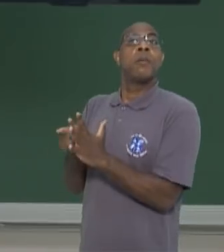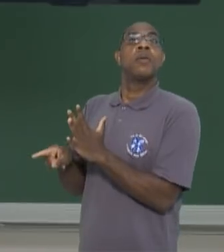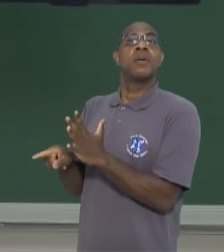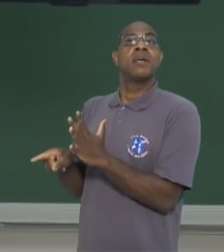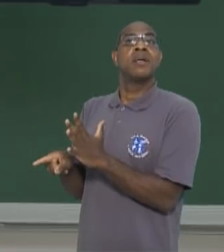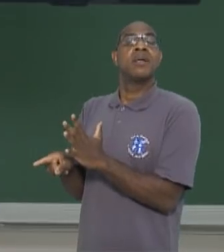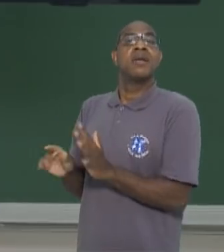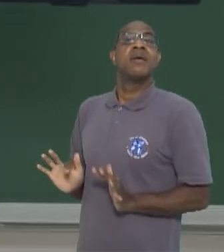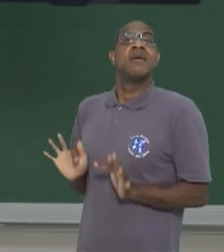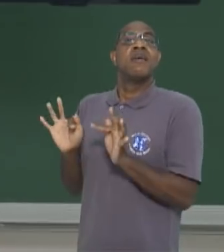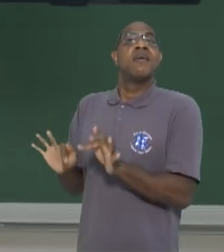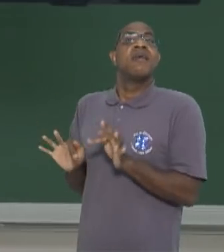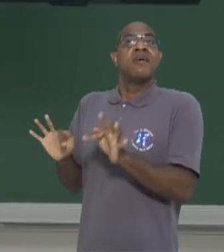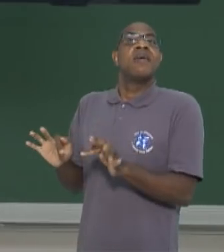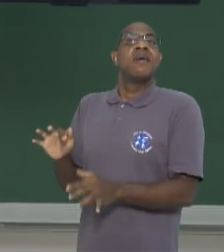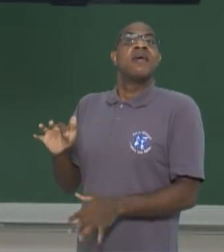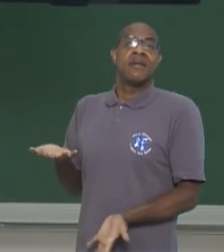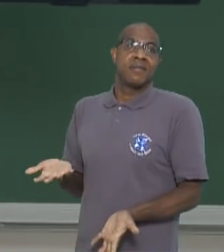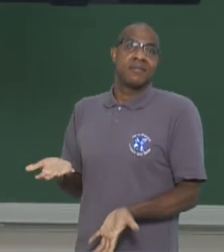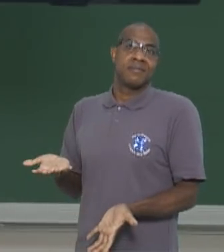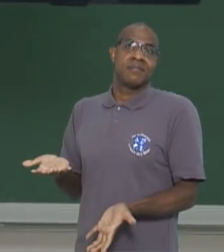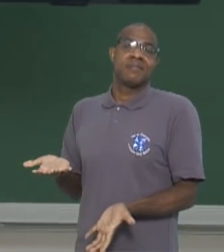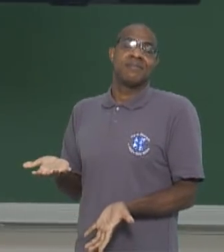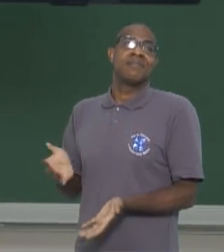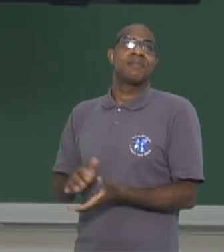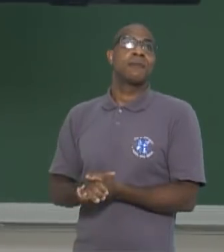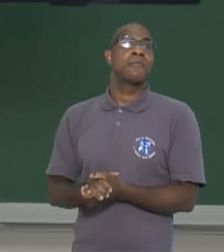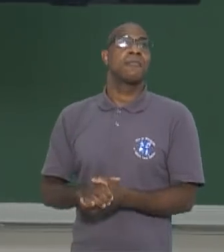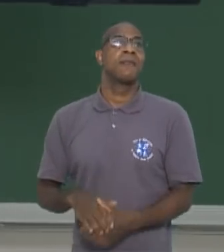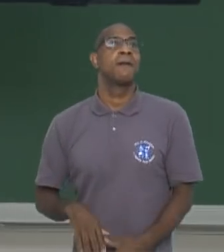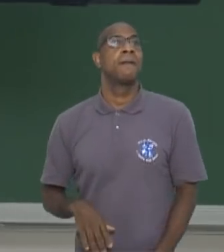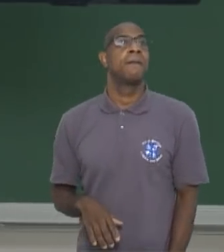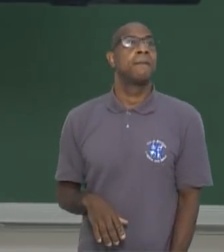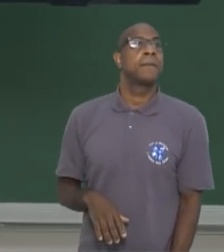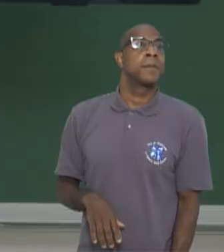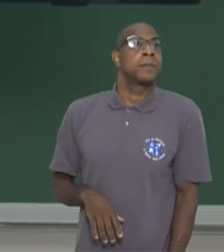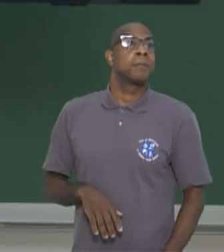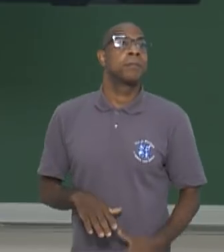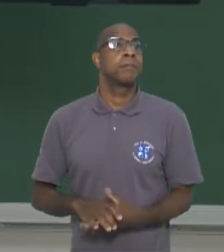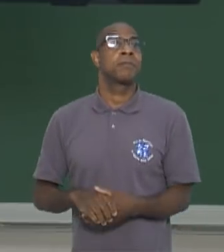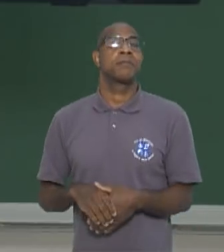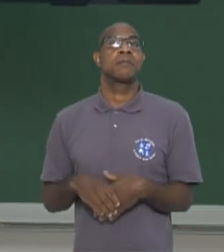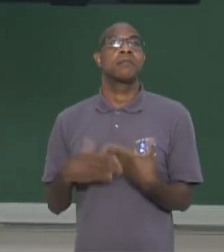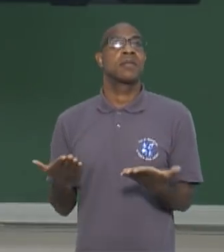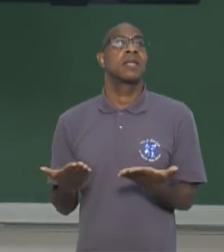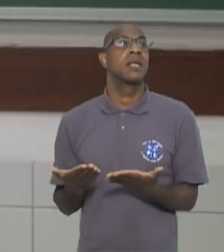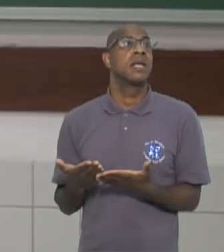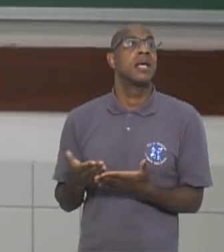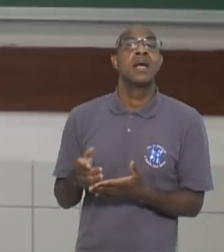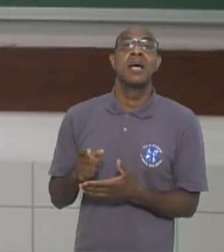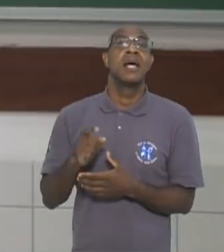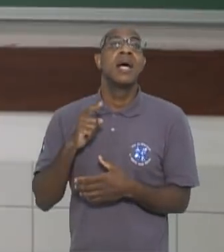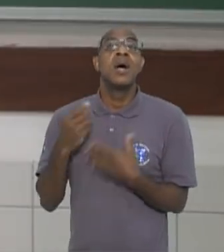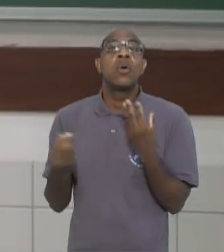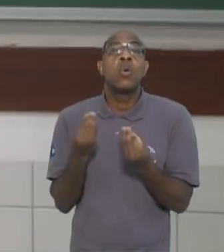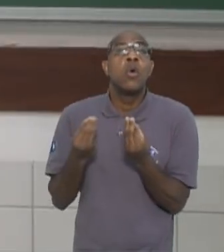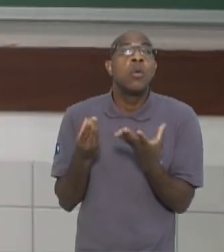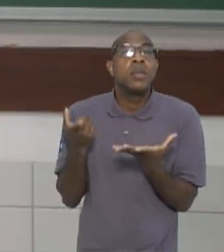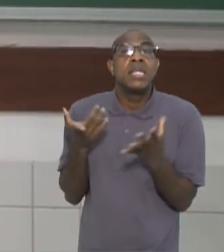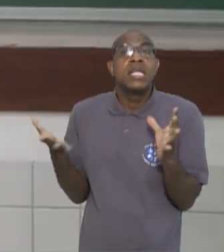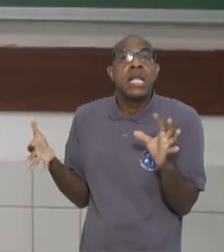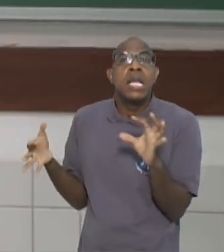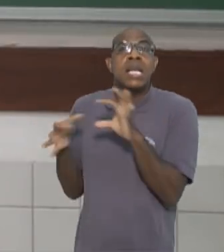seja, encontrava-se preso à terra. Essa citação é da minha obra também, né, para vocês entenderem como esse